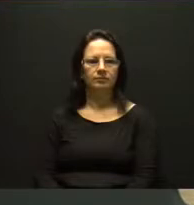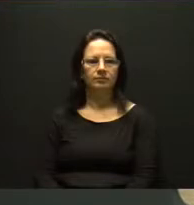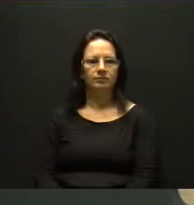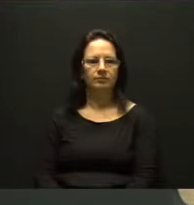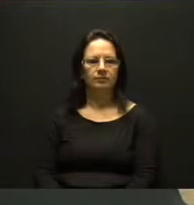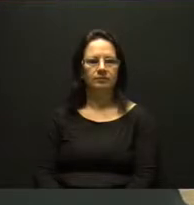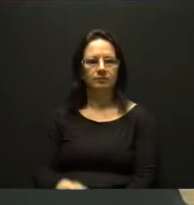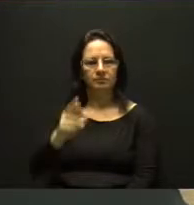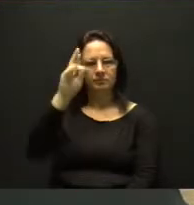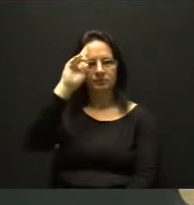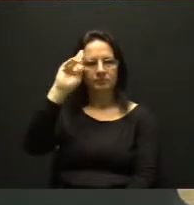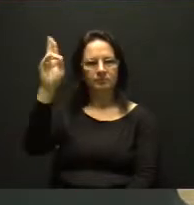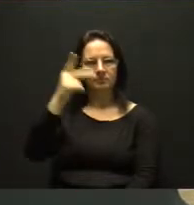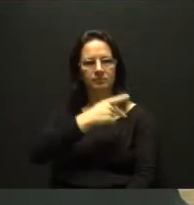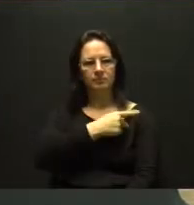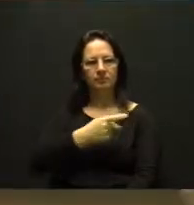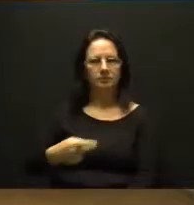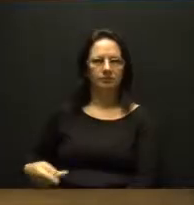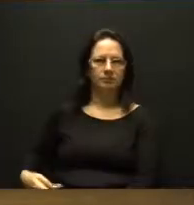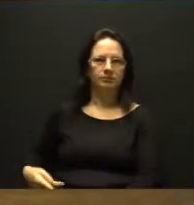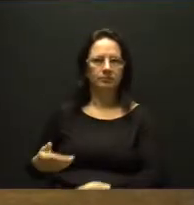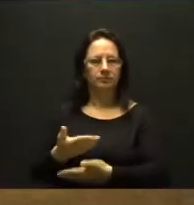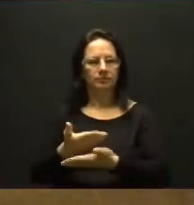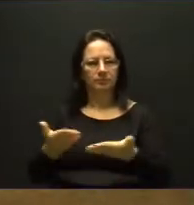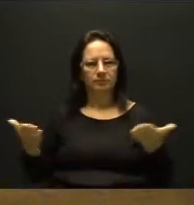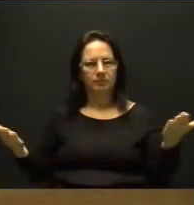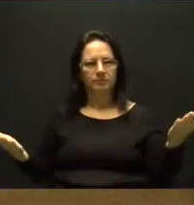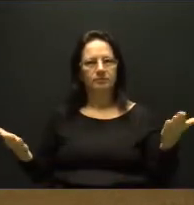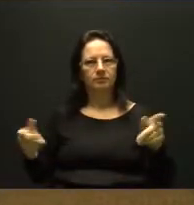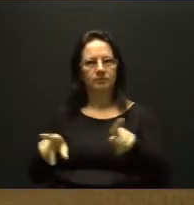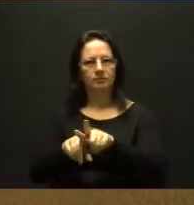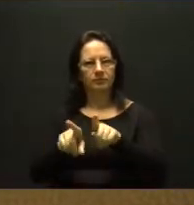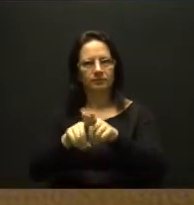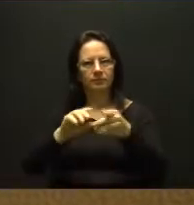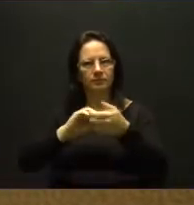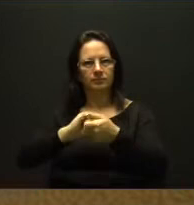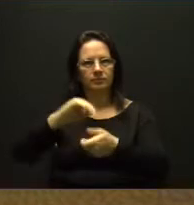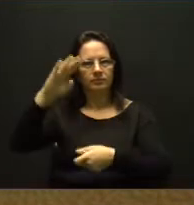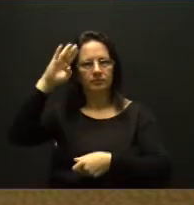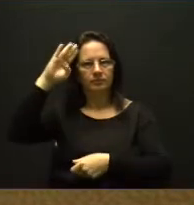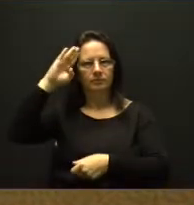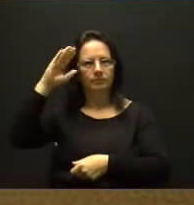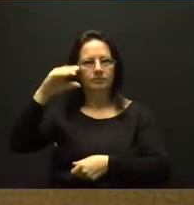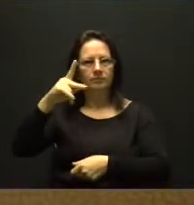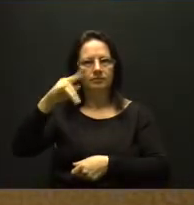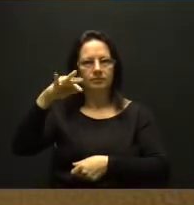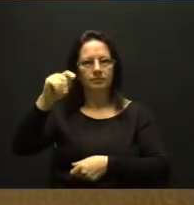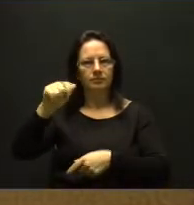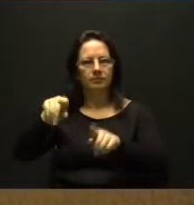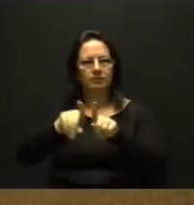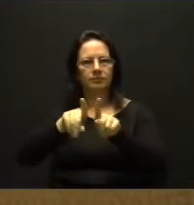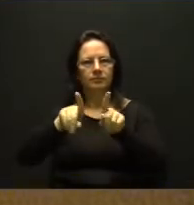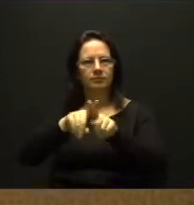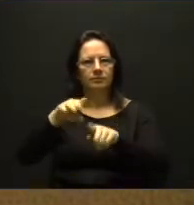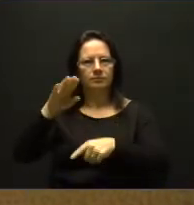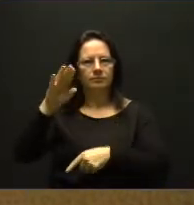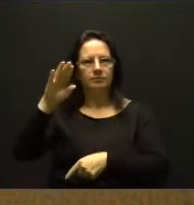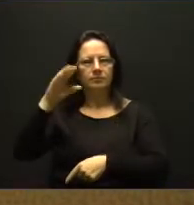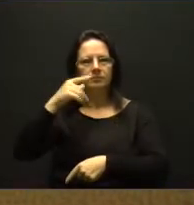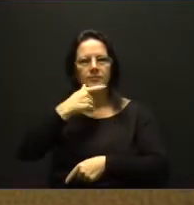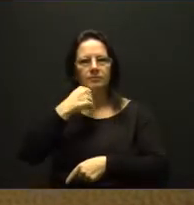senhor presidente nobres pares ele a saudar aqui a capitã patrícia tenente alexandre e